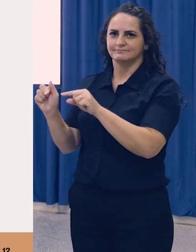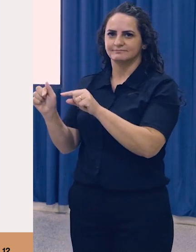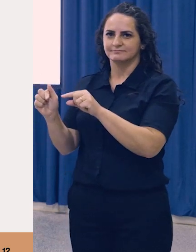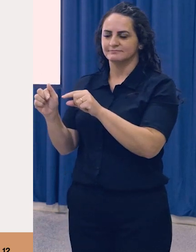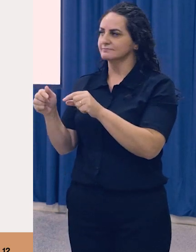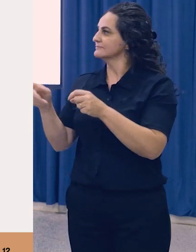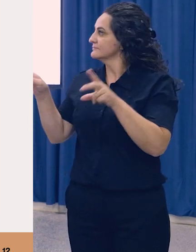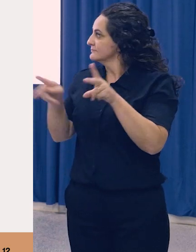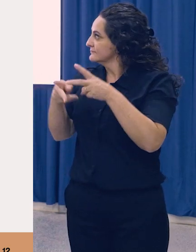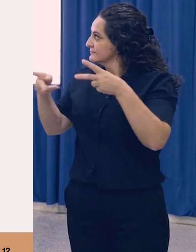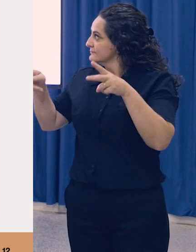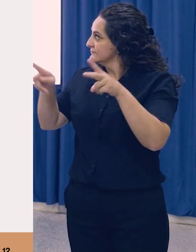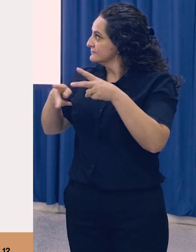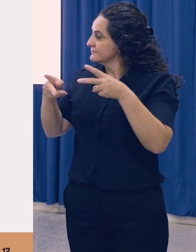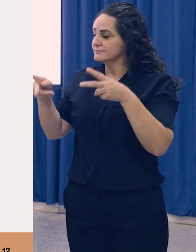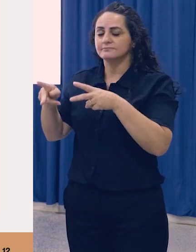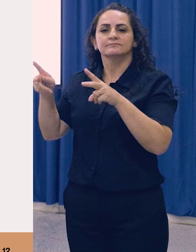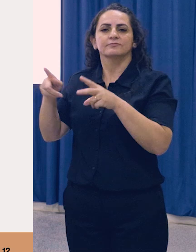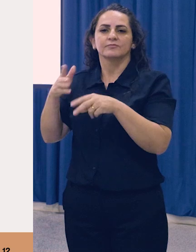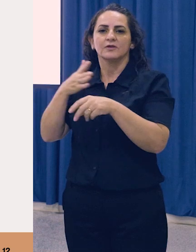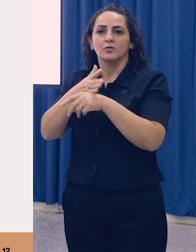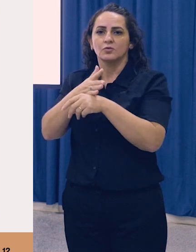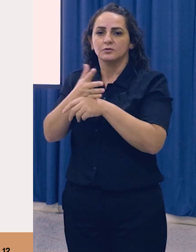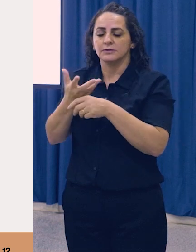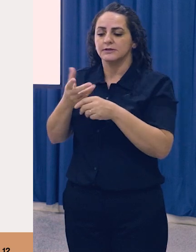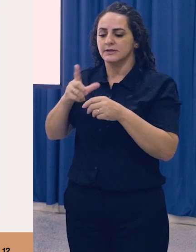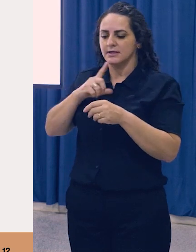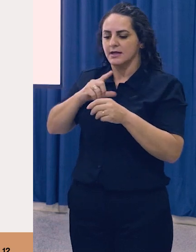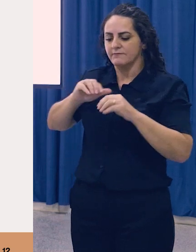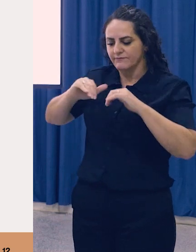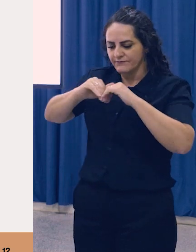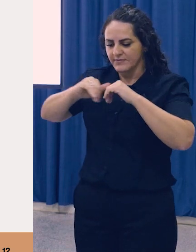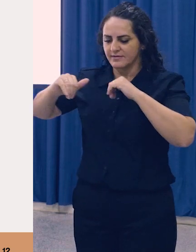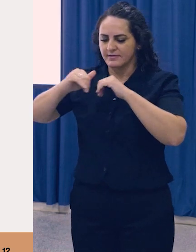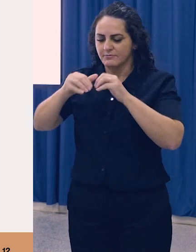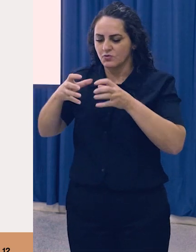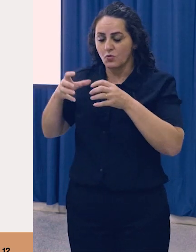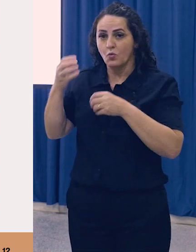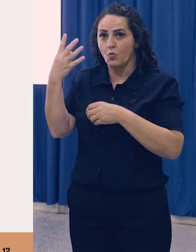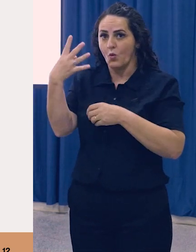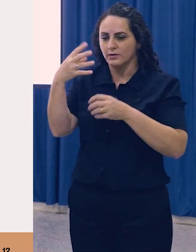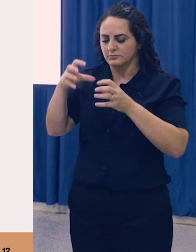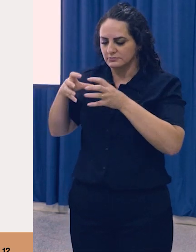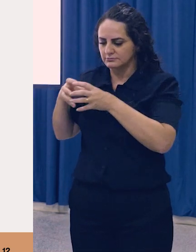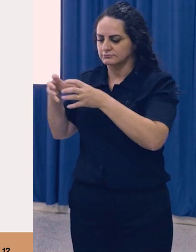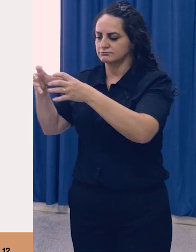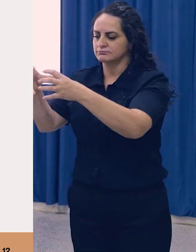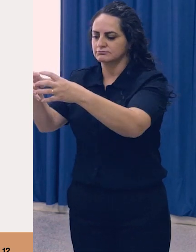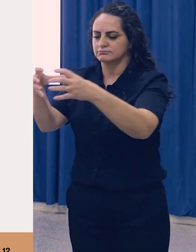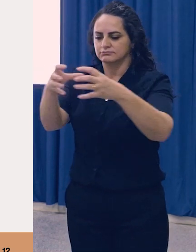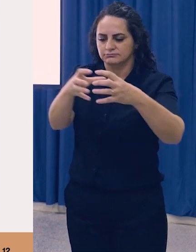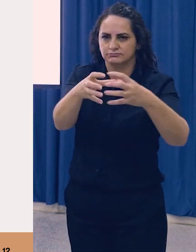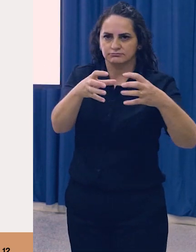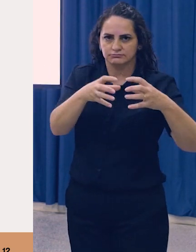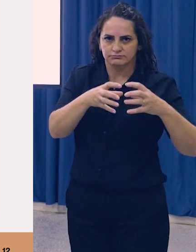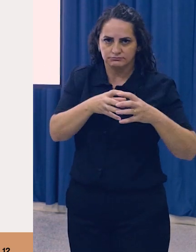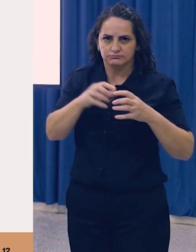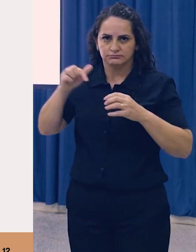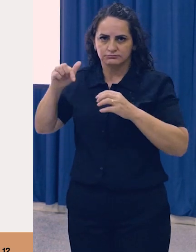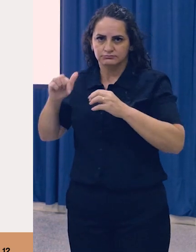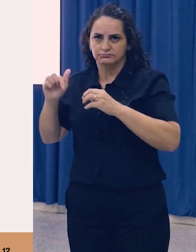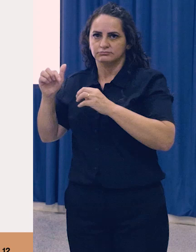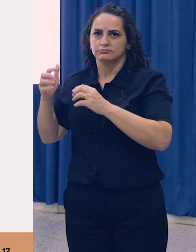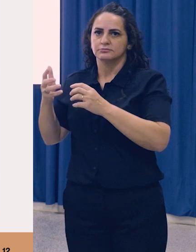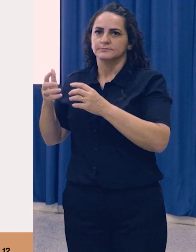gente separou 4 nichos. Seria amantes de balé, fãs de romances